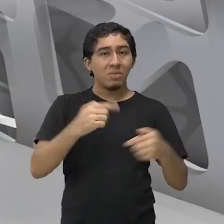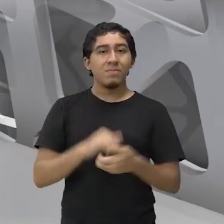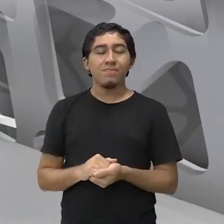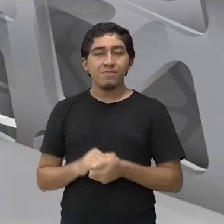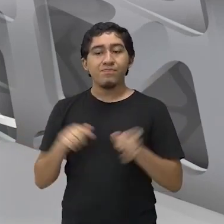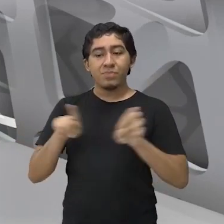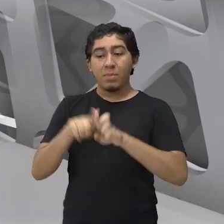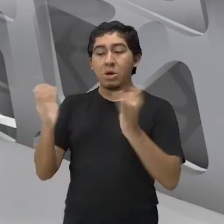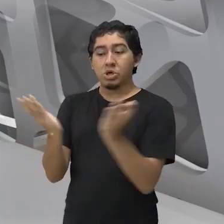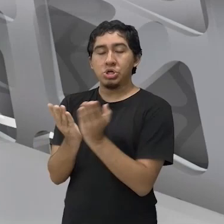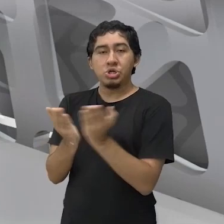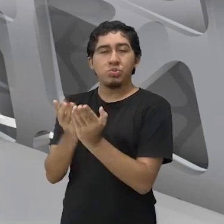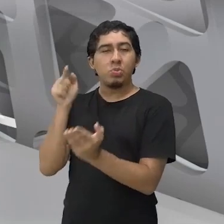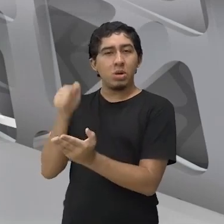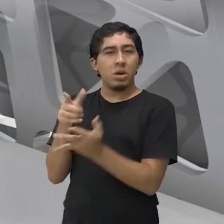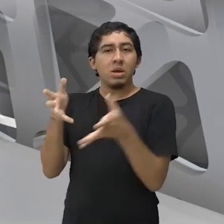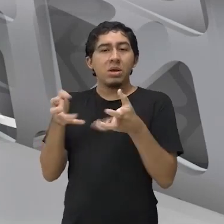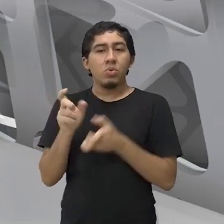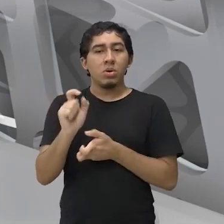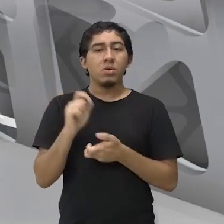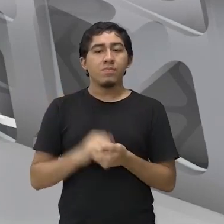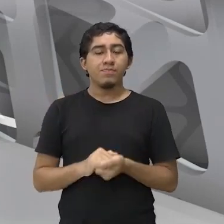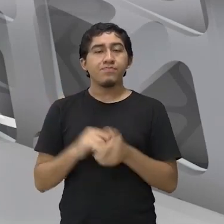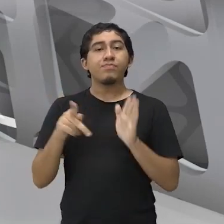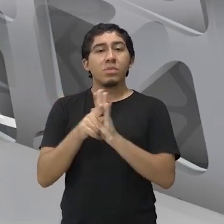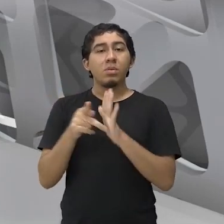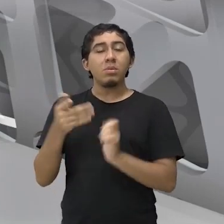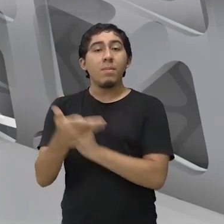dar base, iria